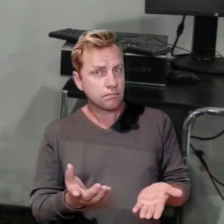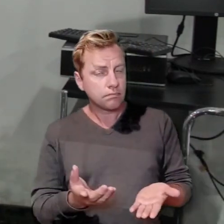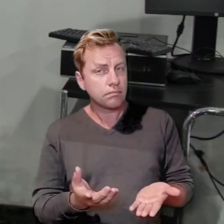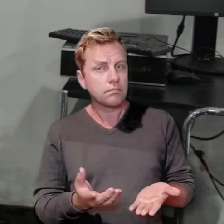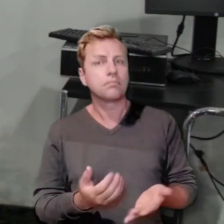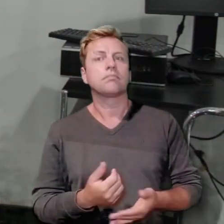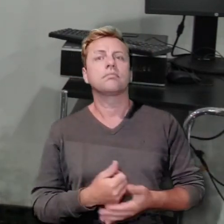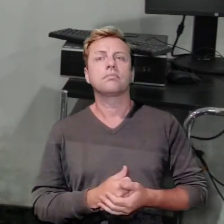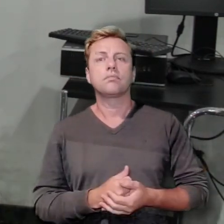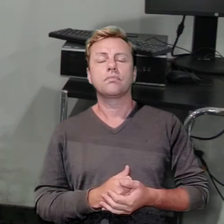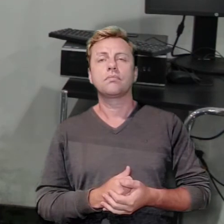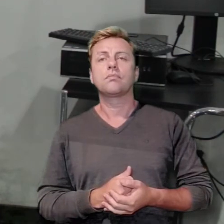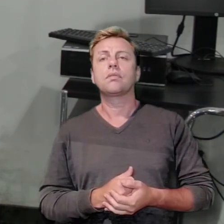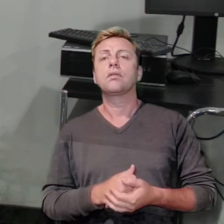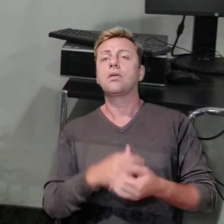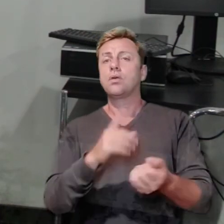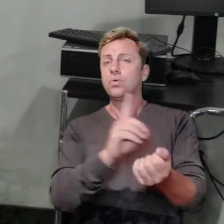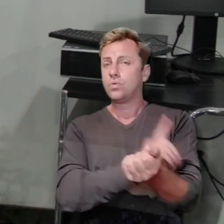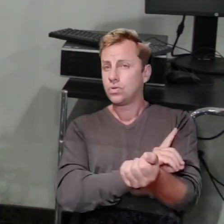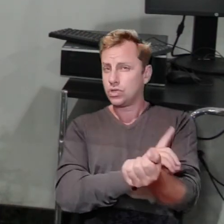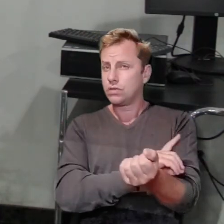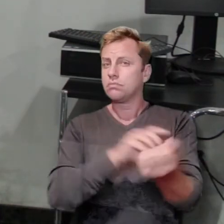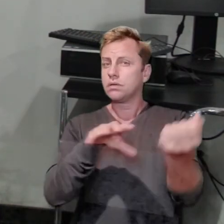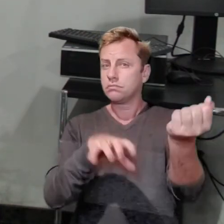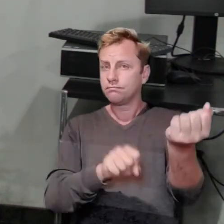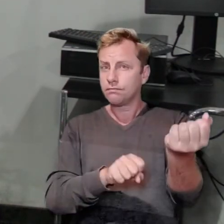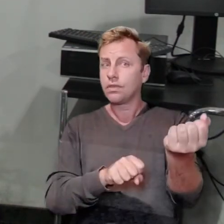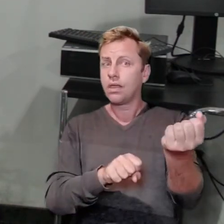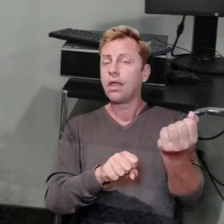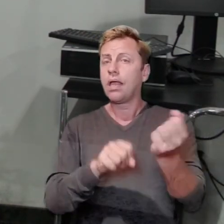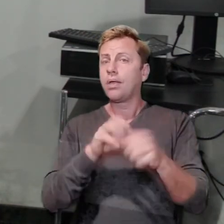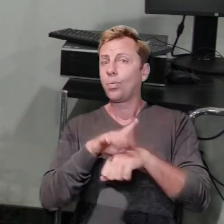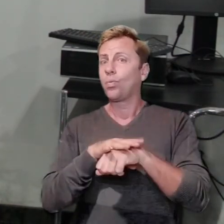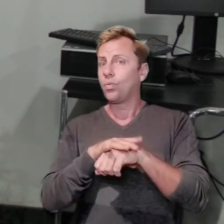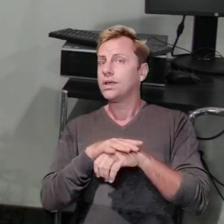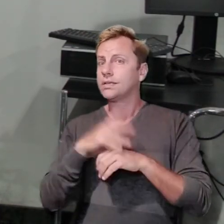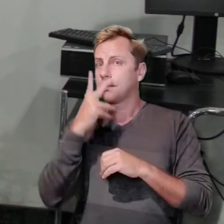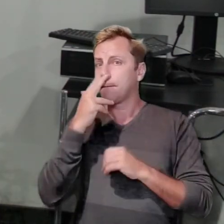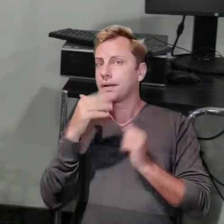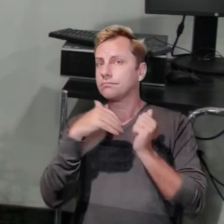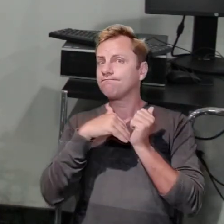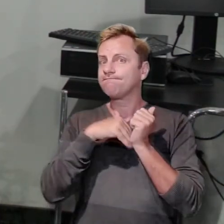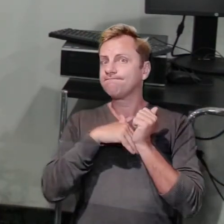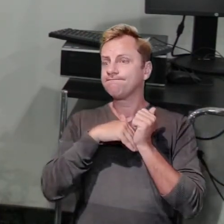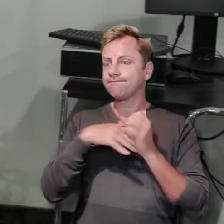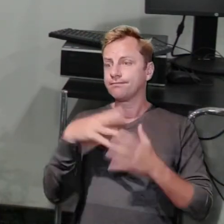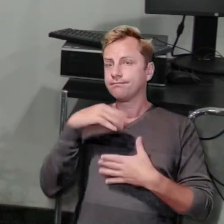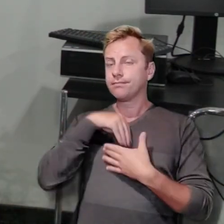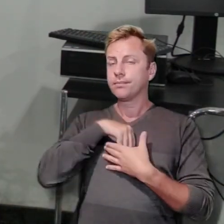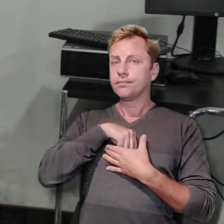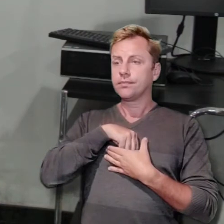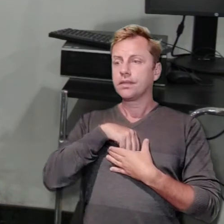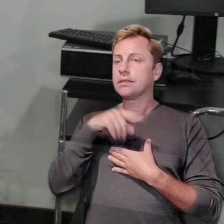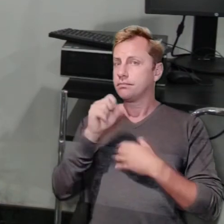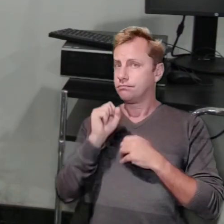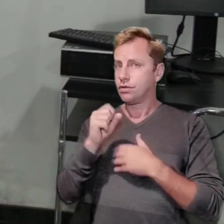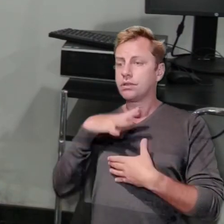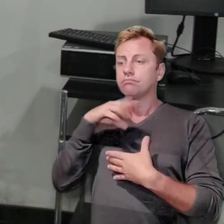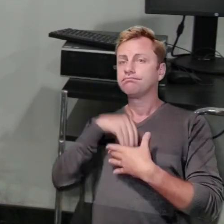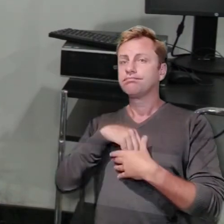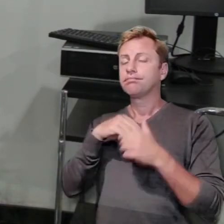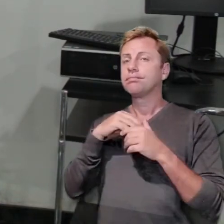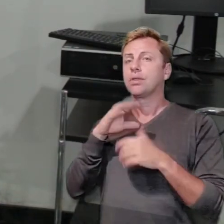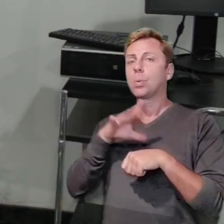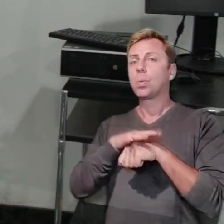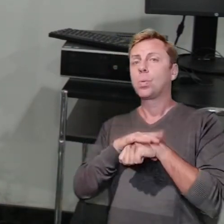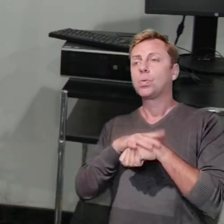diabético, diabética. O diabetes e a hipertensão são doenças silenciosas. Você pode ficar muito tempo